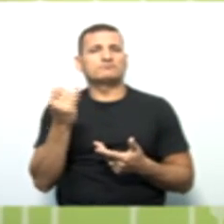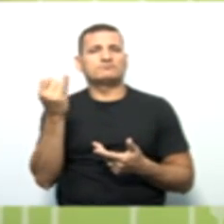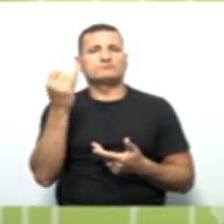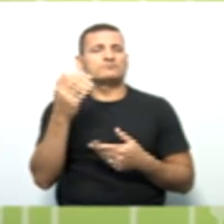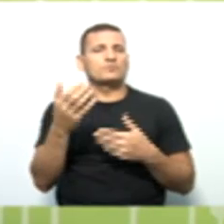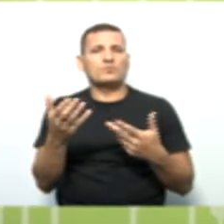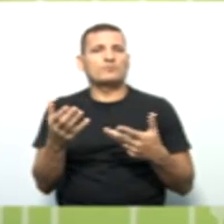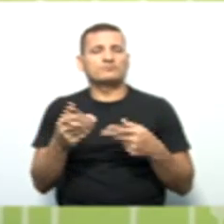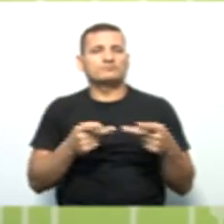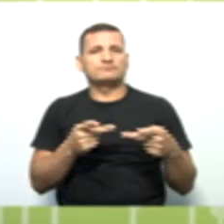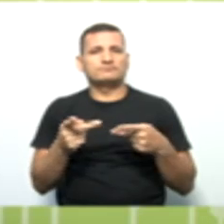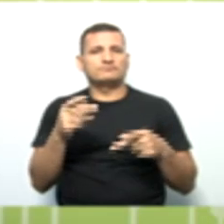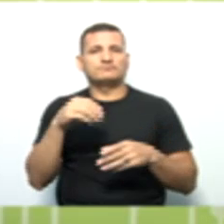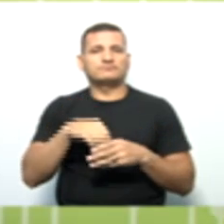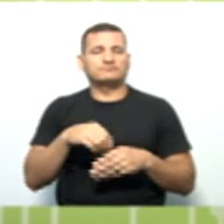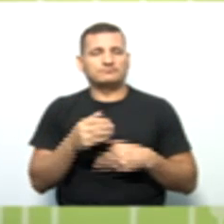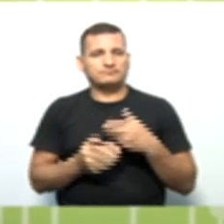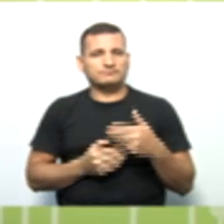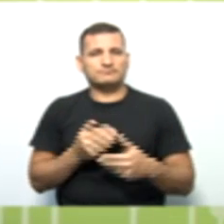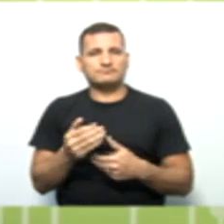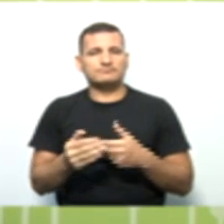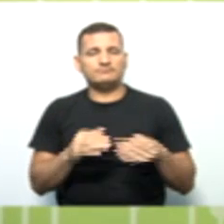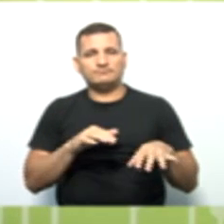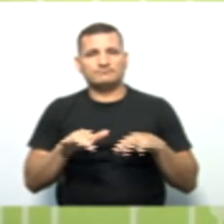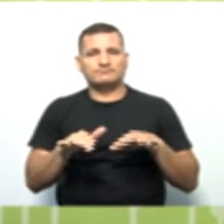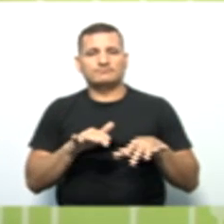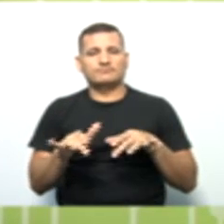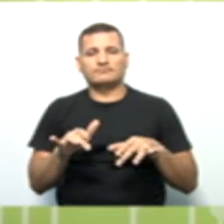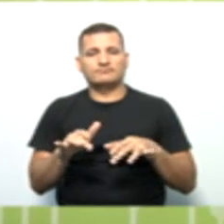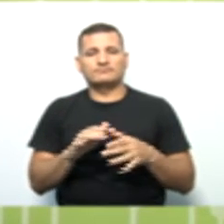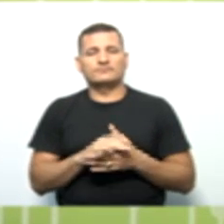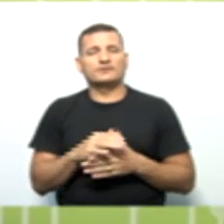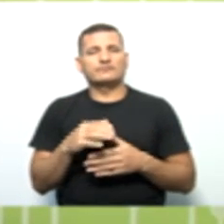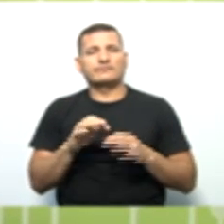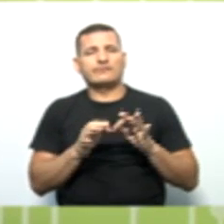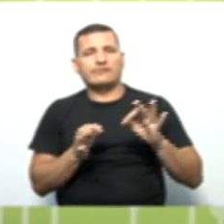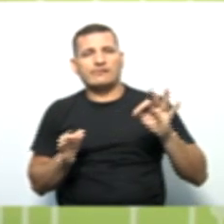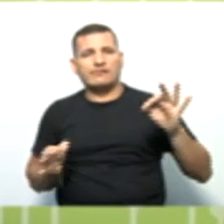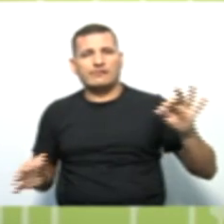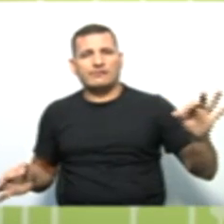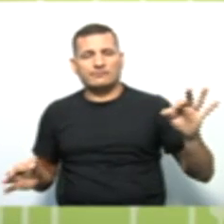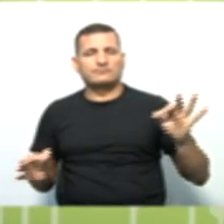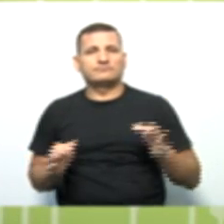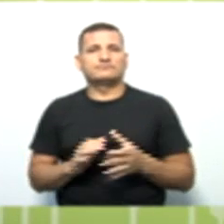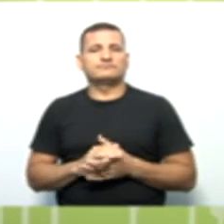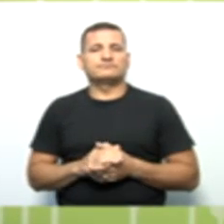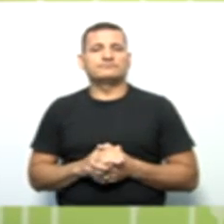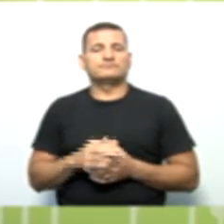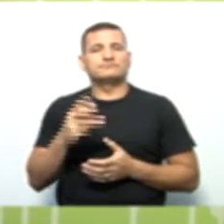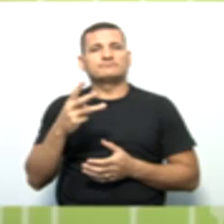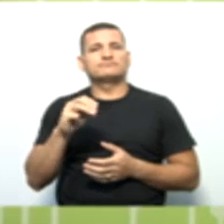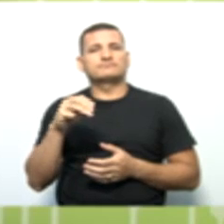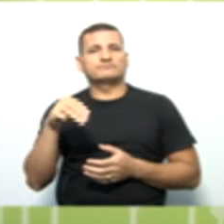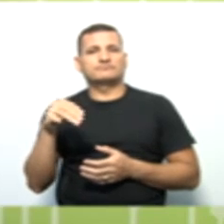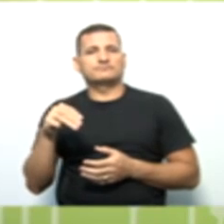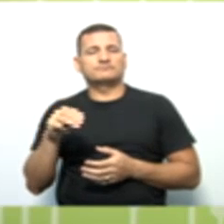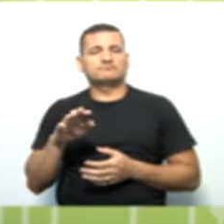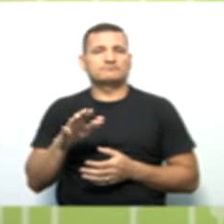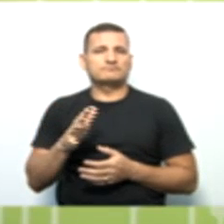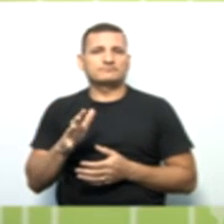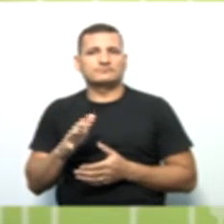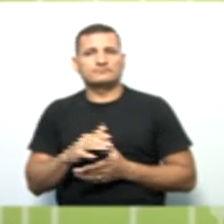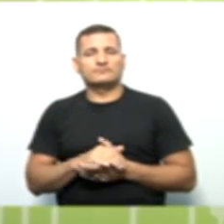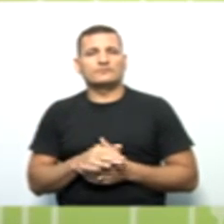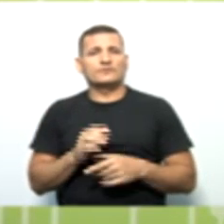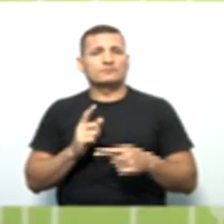isso dentro de um processo de desenvolvimento de software, a gente vai ficar falando aqui aos 30 minutos de correção de sala de aula,